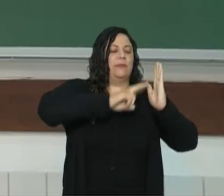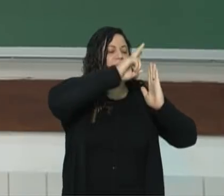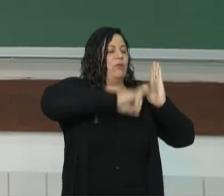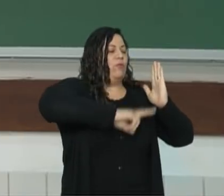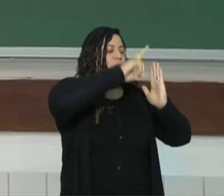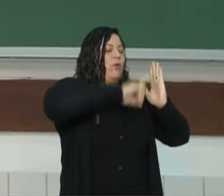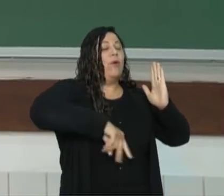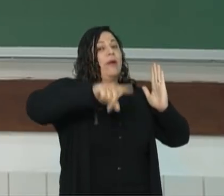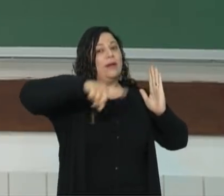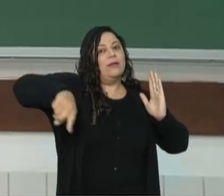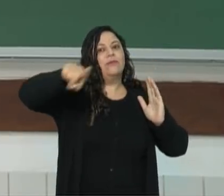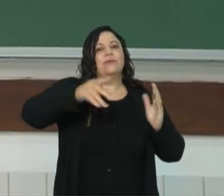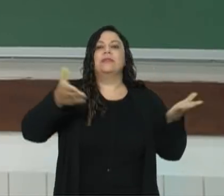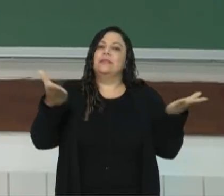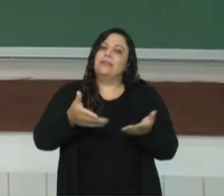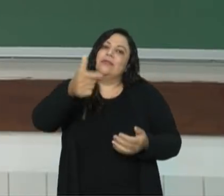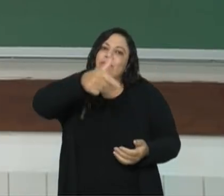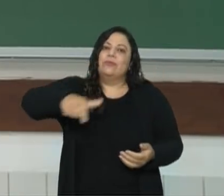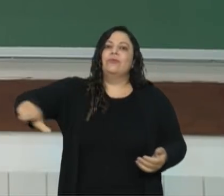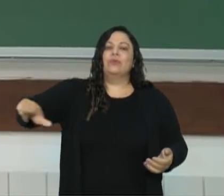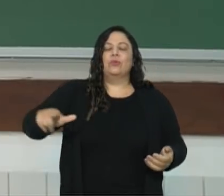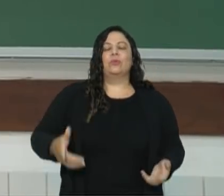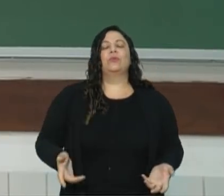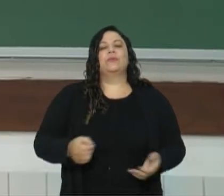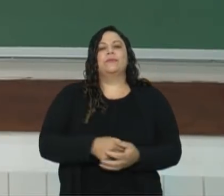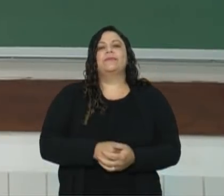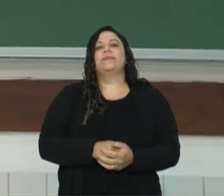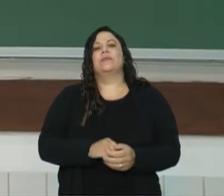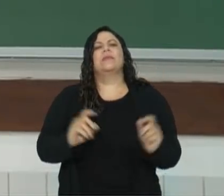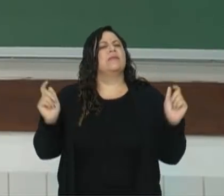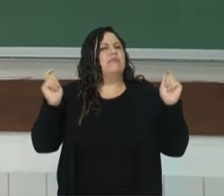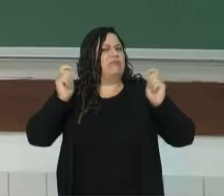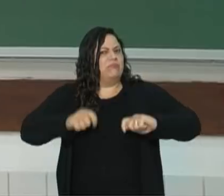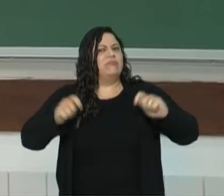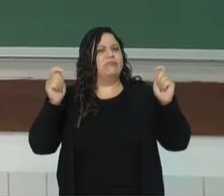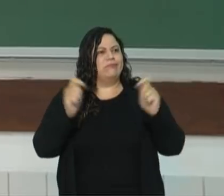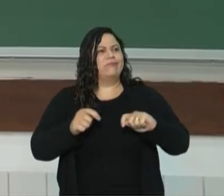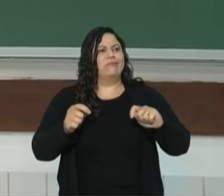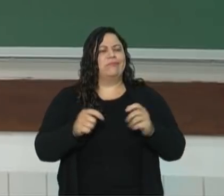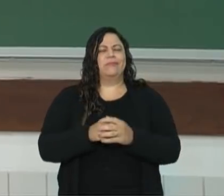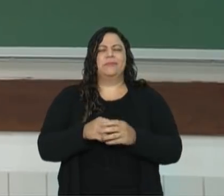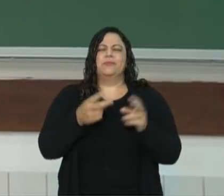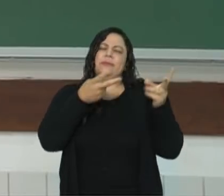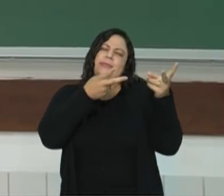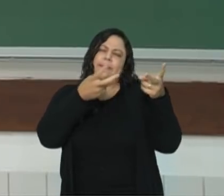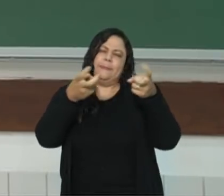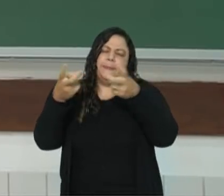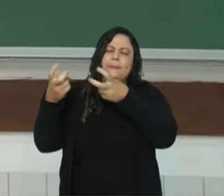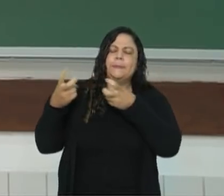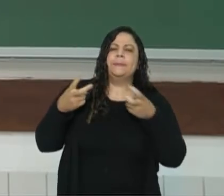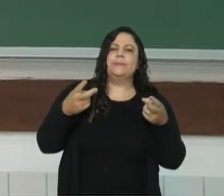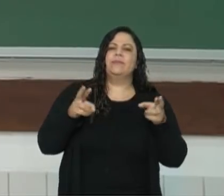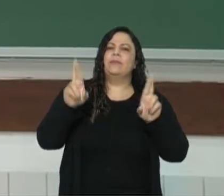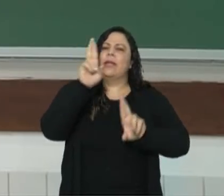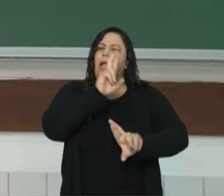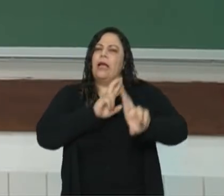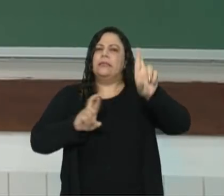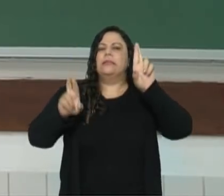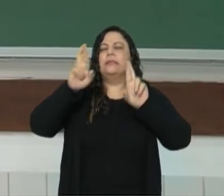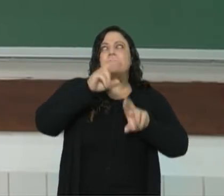vocês novamente, rapidamente, para a gente poder ir para as nossas análises e pensar um pouco mais esse